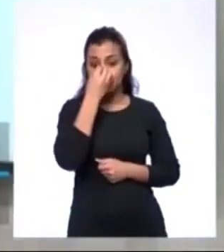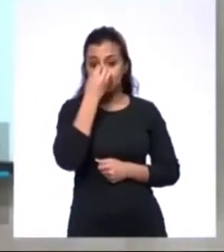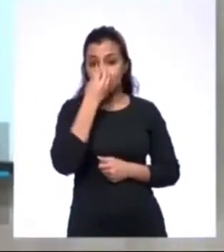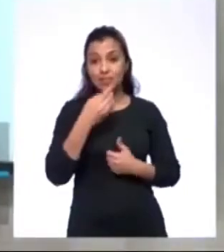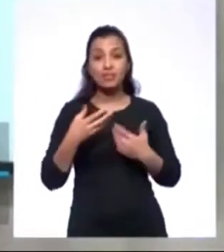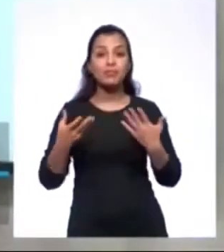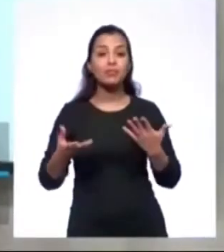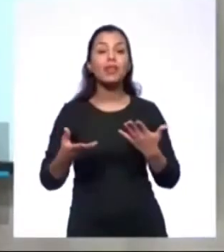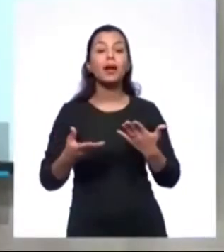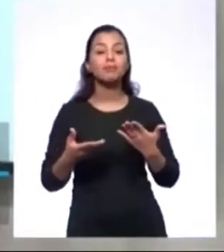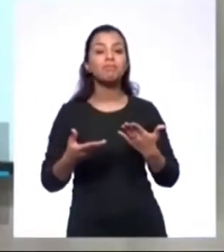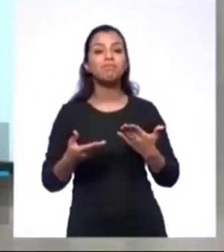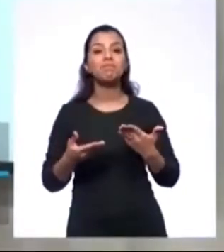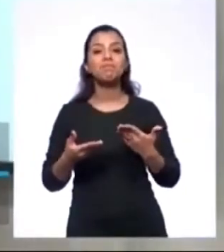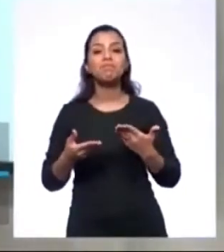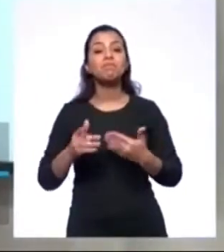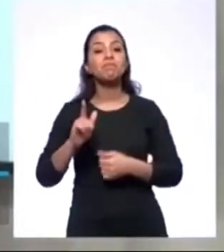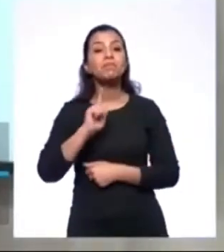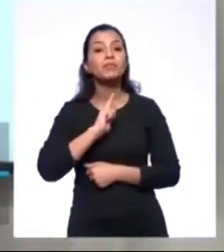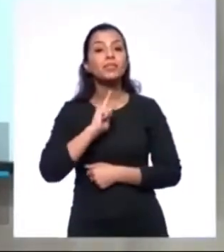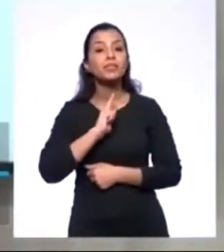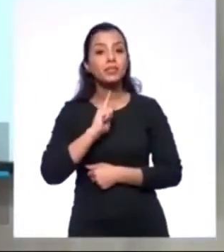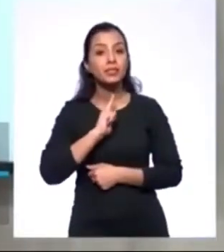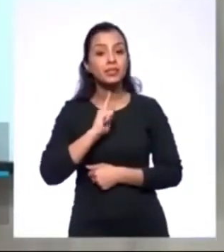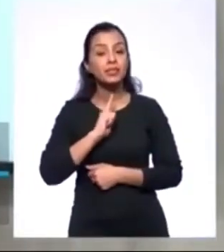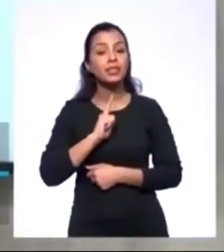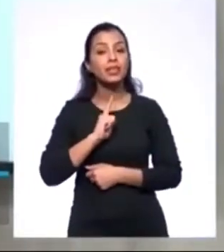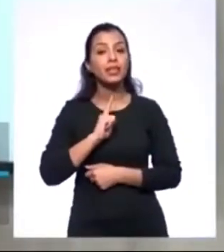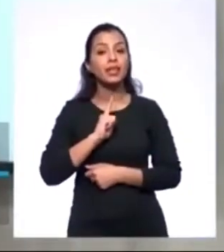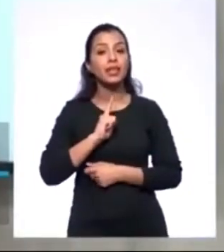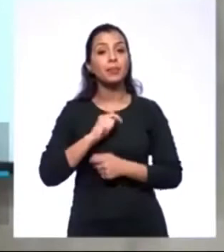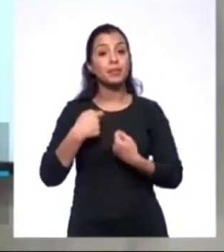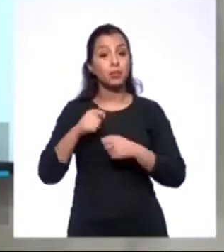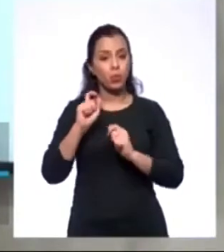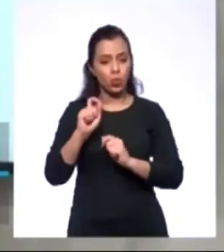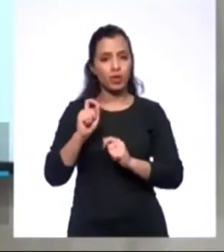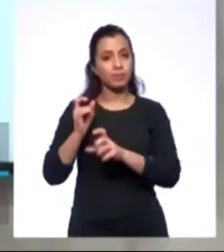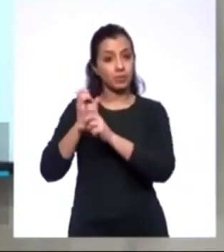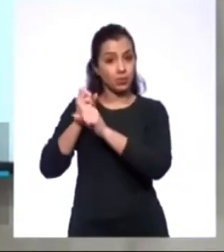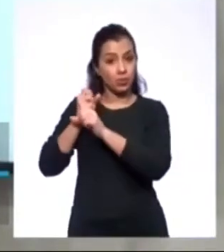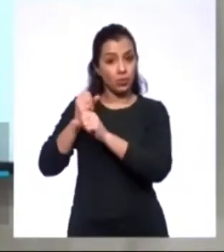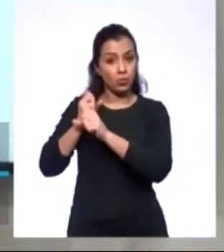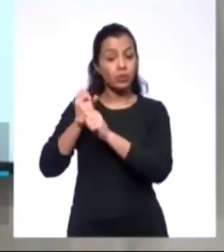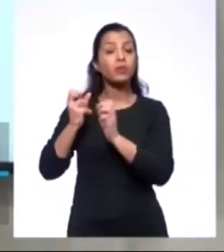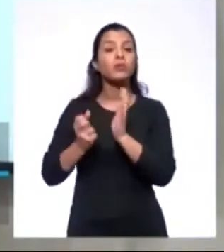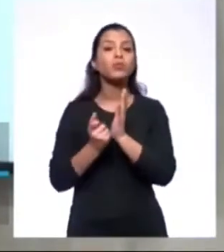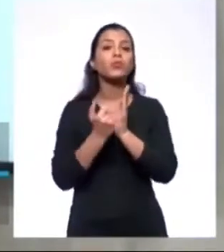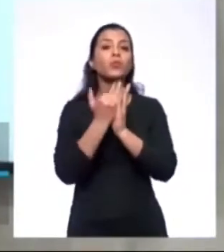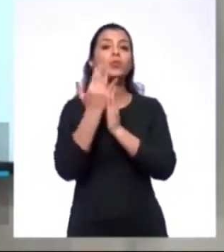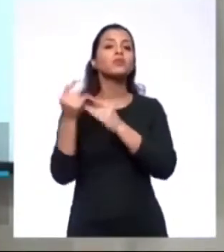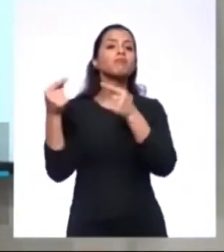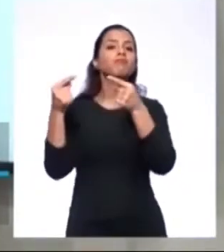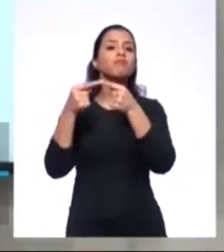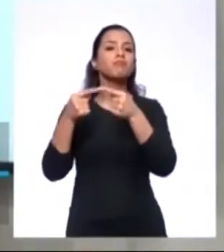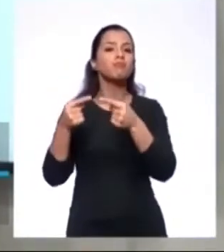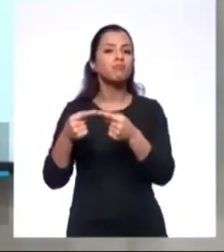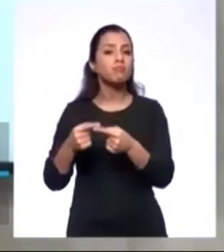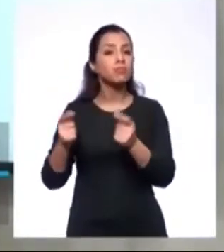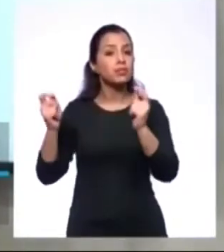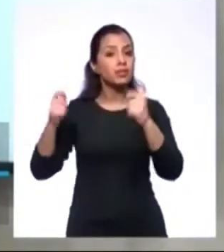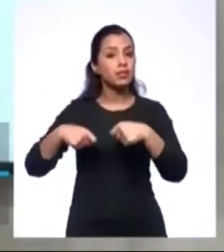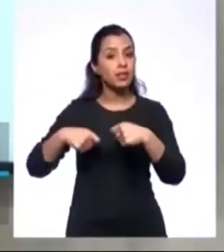nós temos nós temos que calcular de quantas maneiras que você pode montar uma